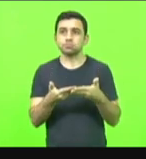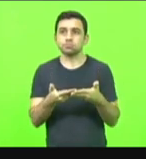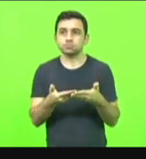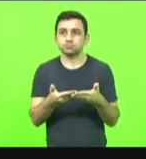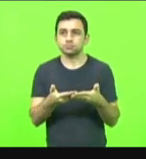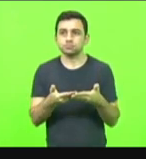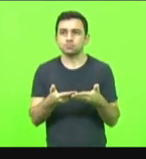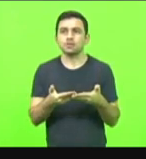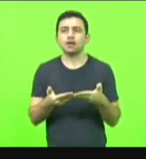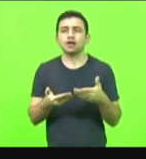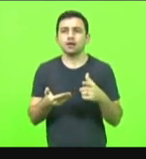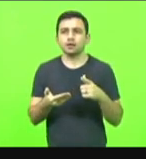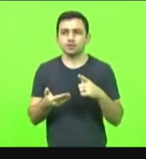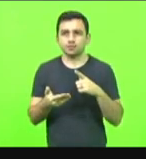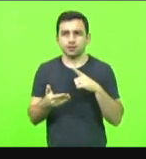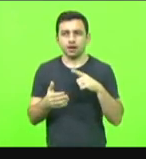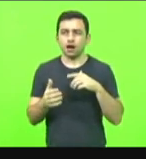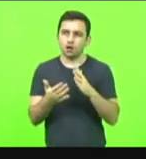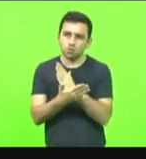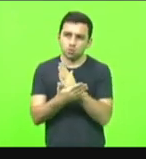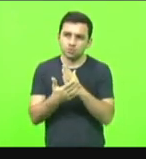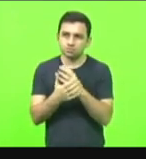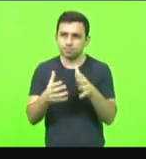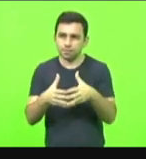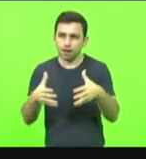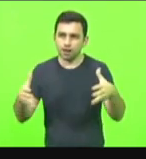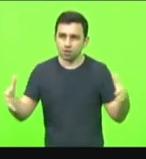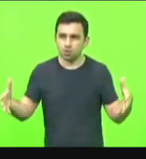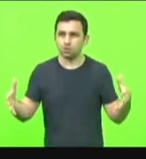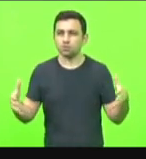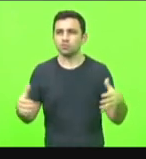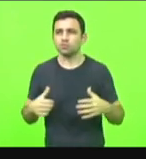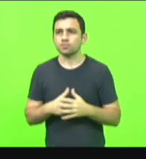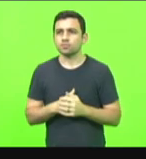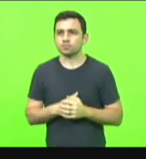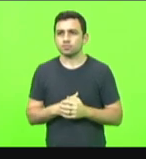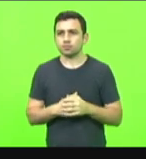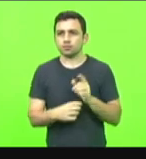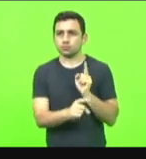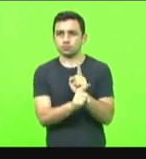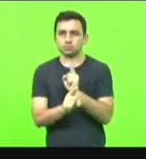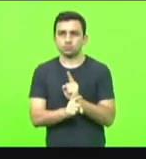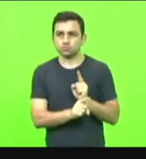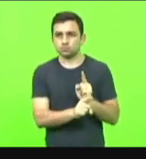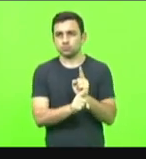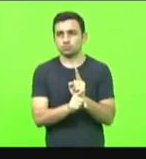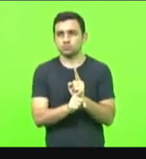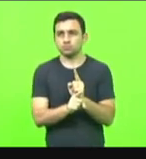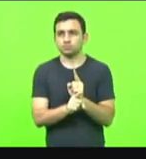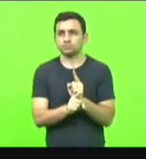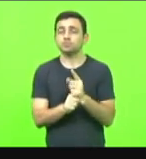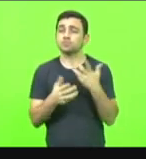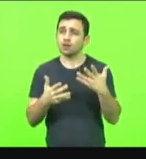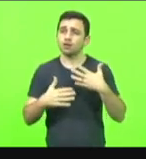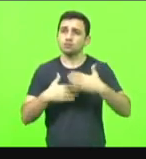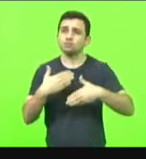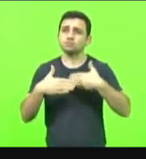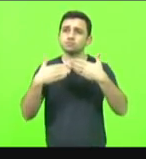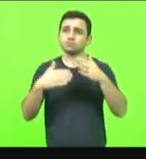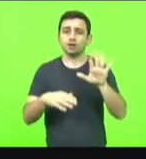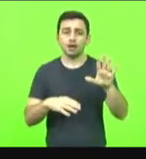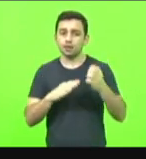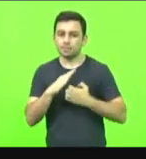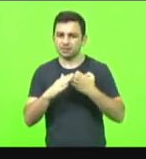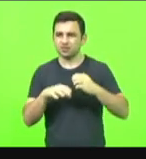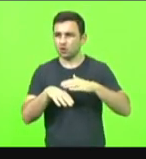são embarcações um pouco maior, que pesca no mar aberto, e se deparam com essa situação. A gente quer o progresso, mas a empresa não